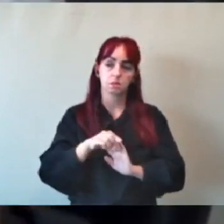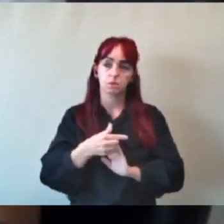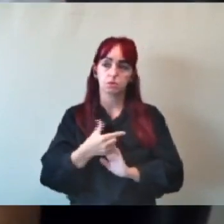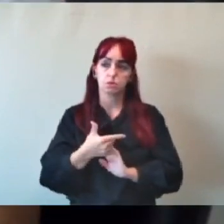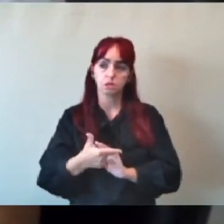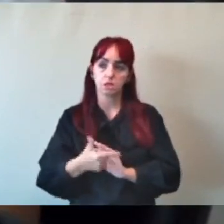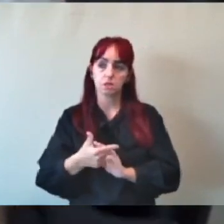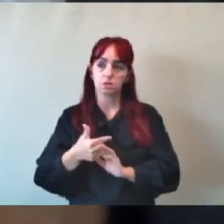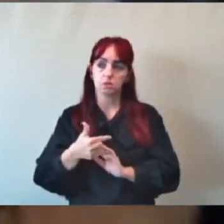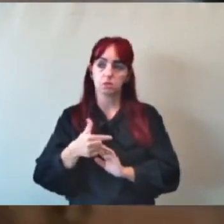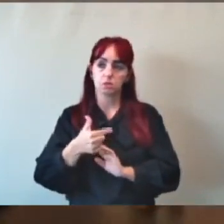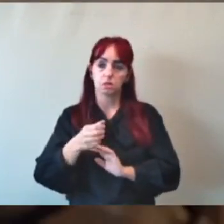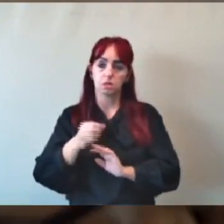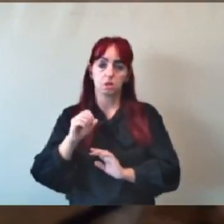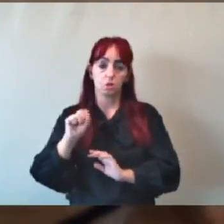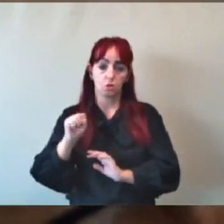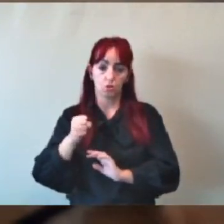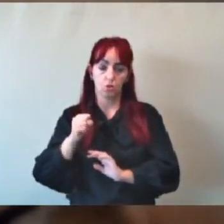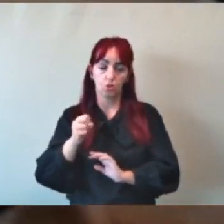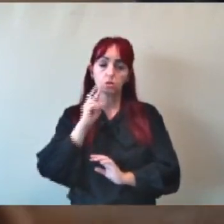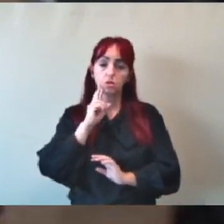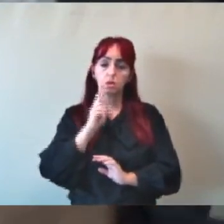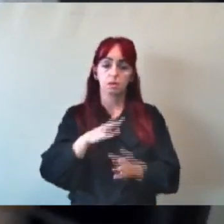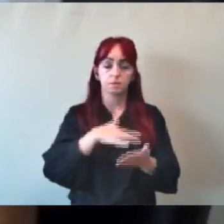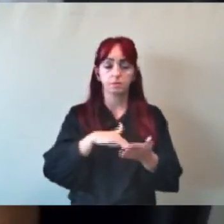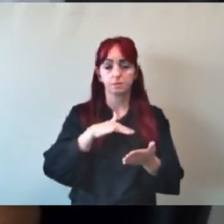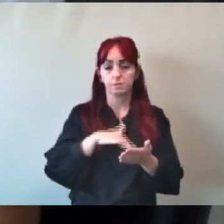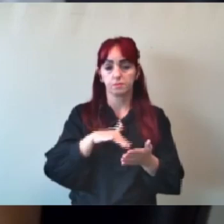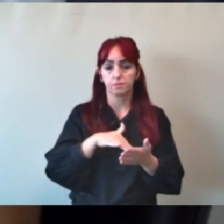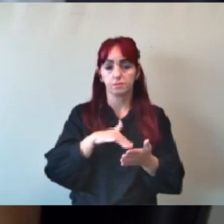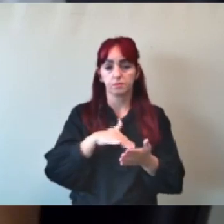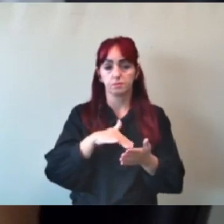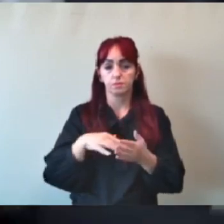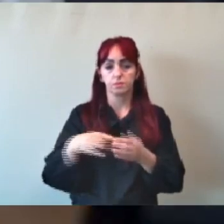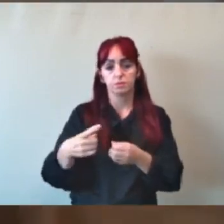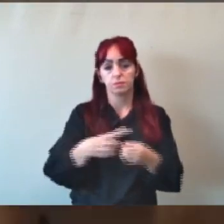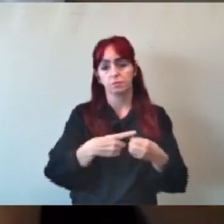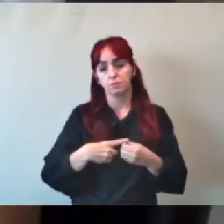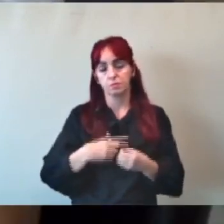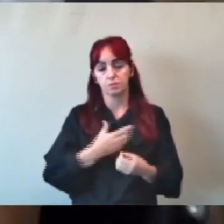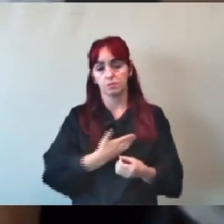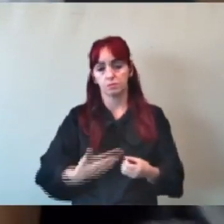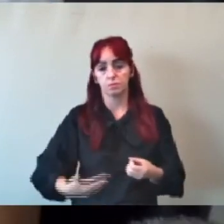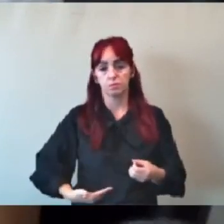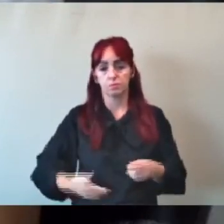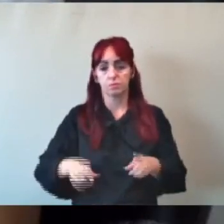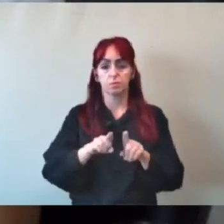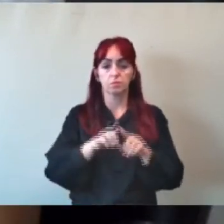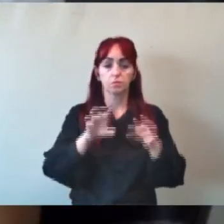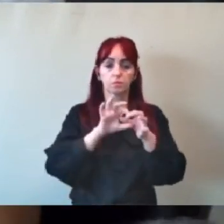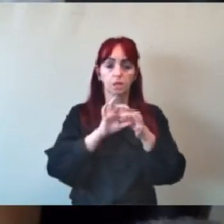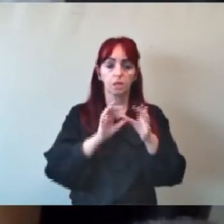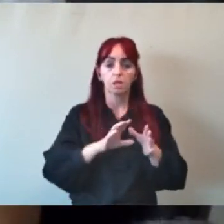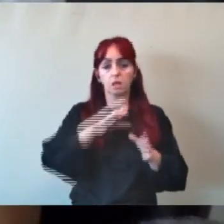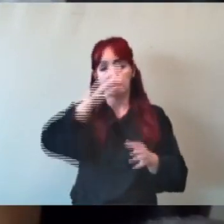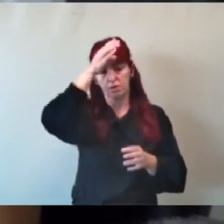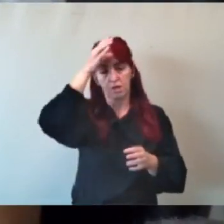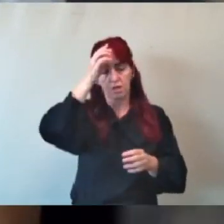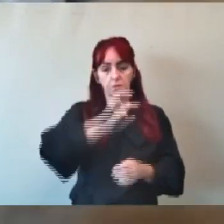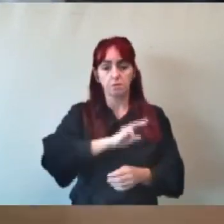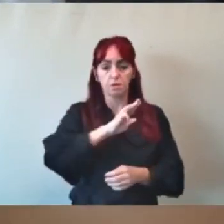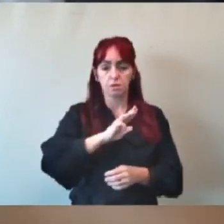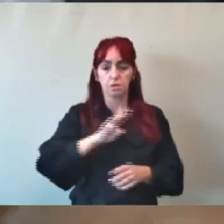foi enviada pela Secretaria Municipal adjunto de governo, também disponível no portal da Câmara. Ofício em resposta a requerimento de